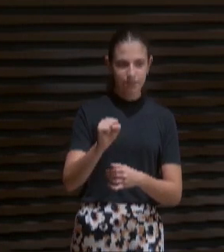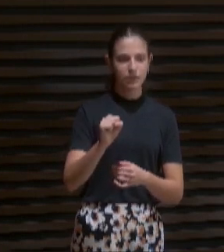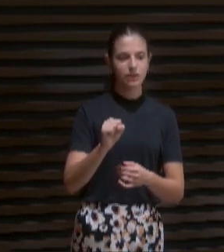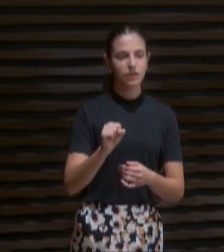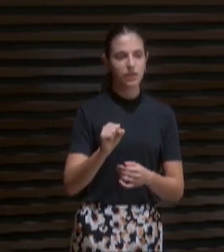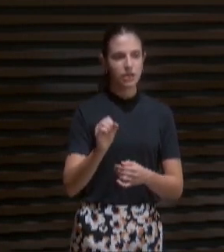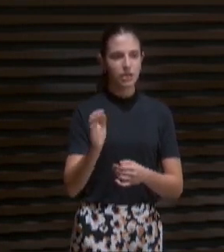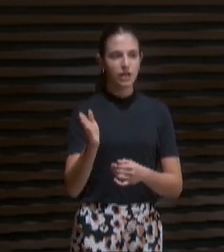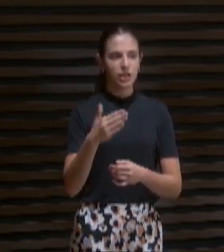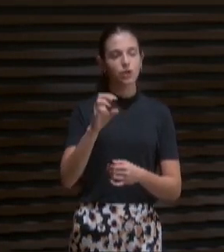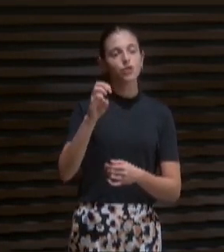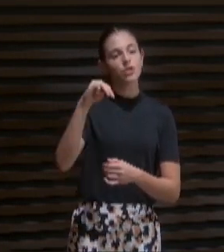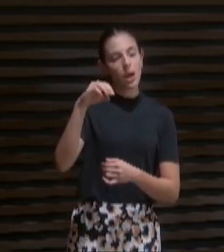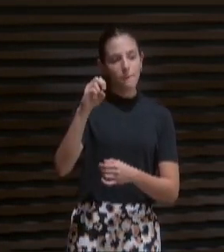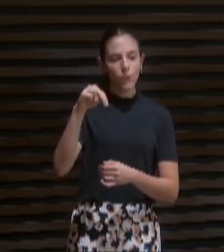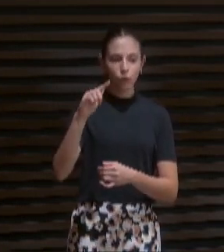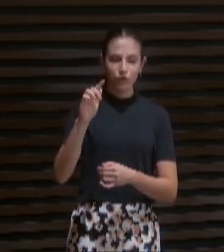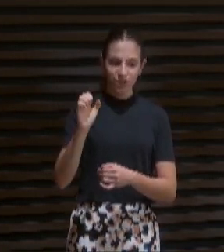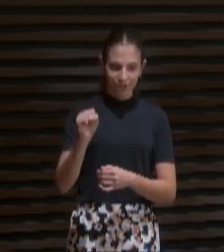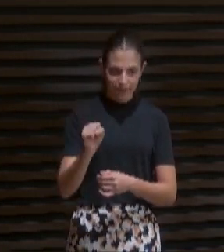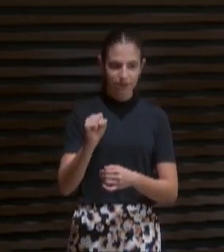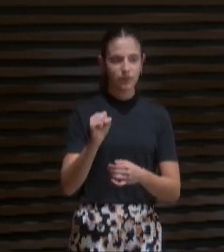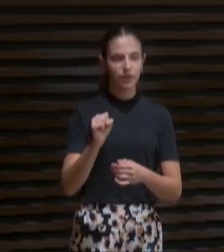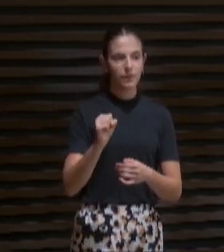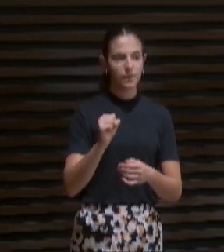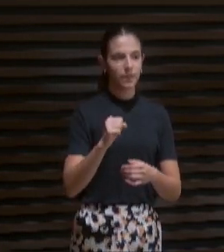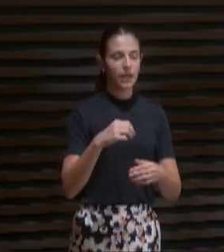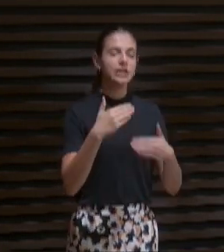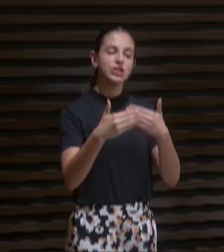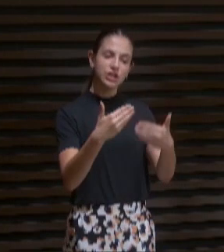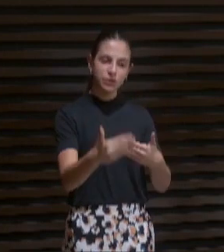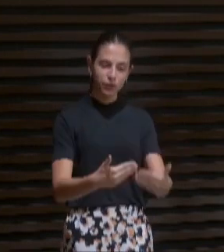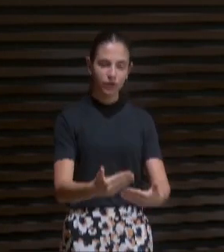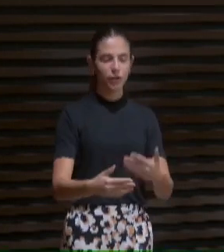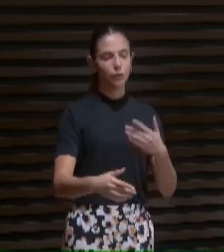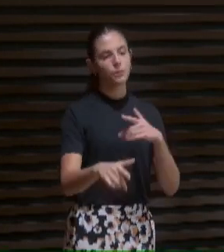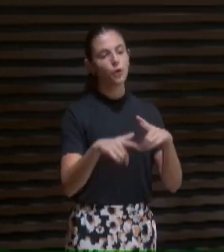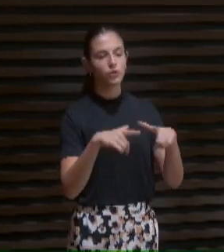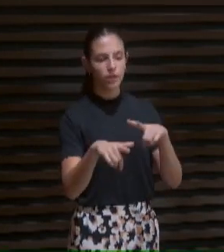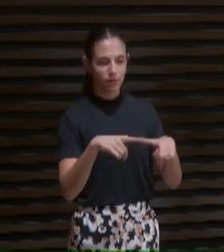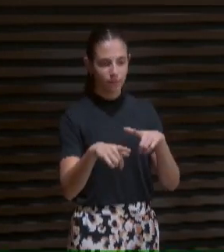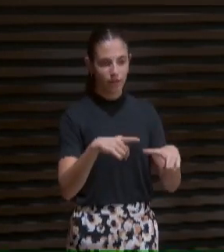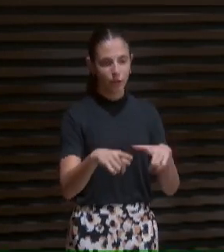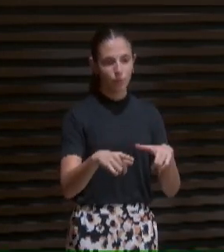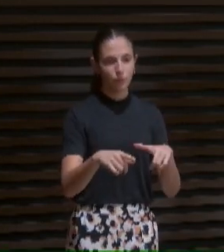dos monges tibetanos, ele desenvolveu este projeto até o